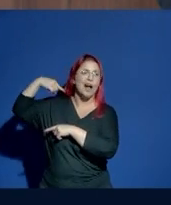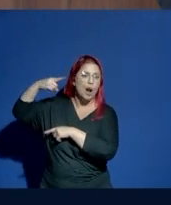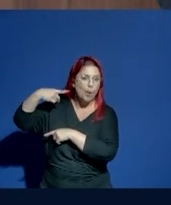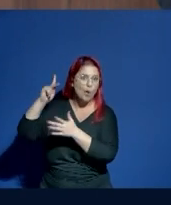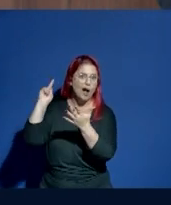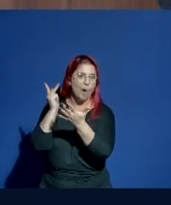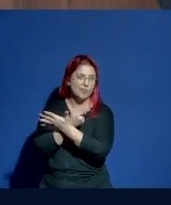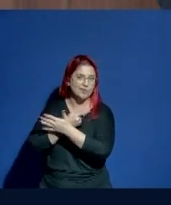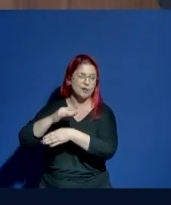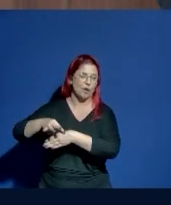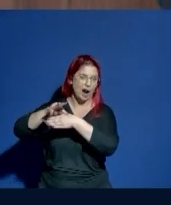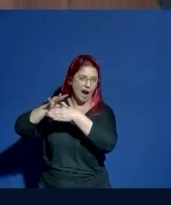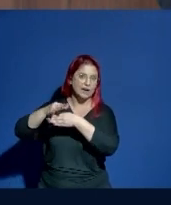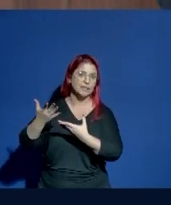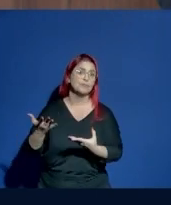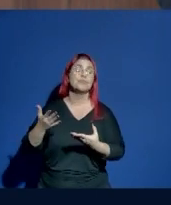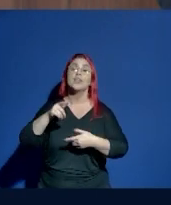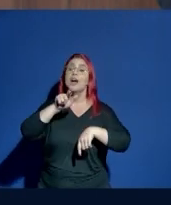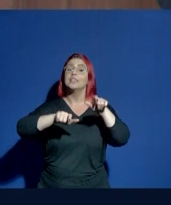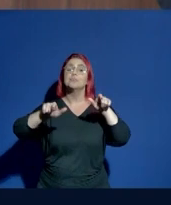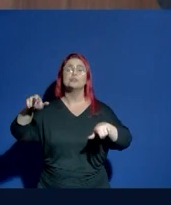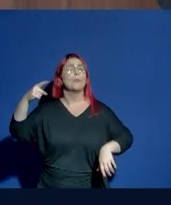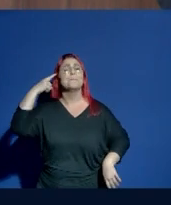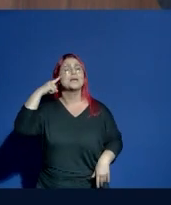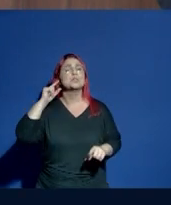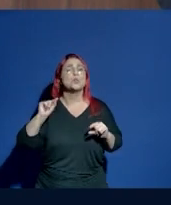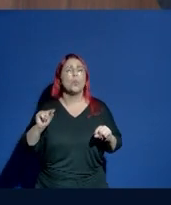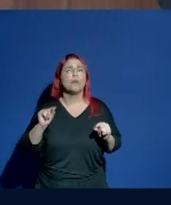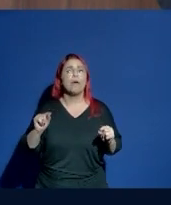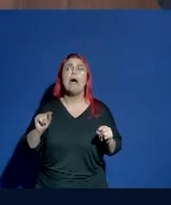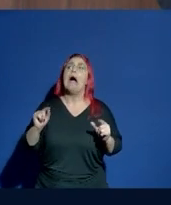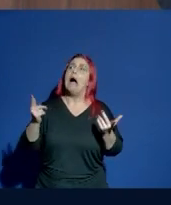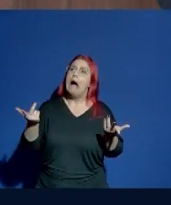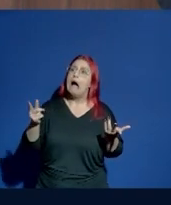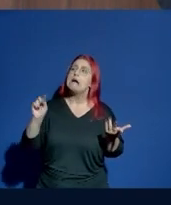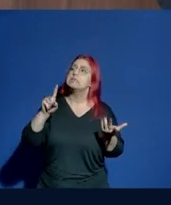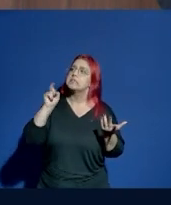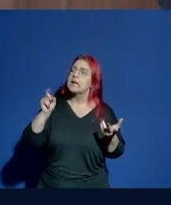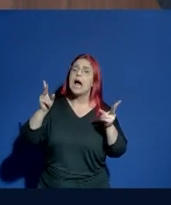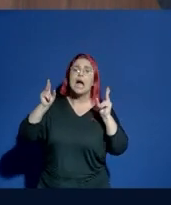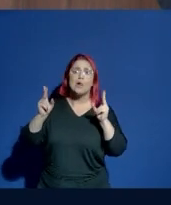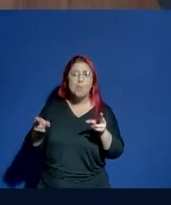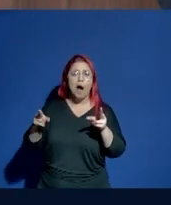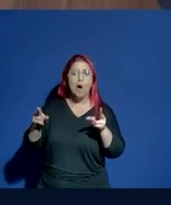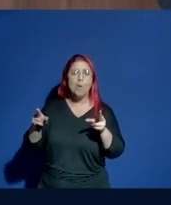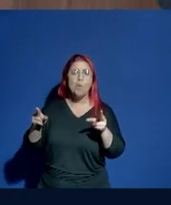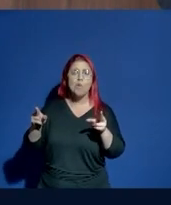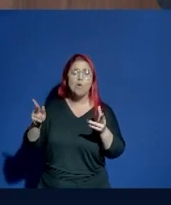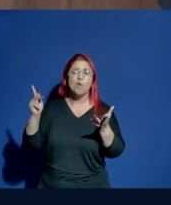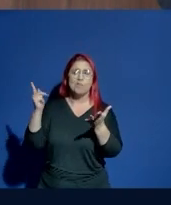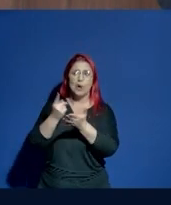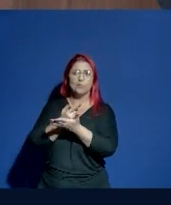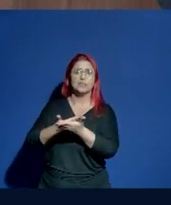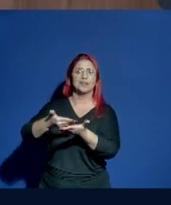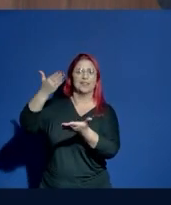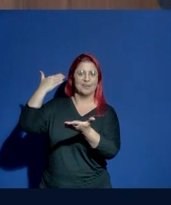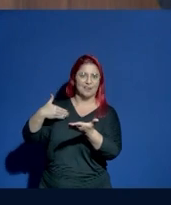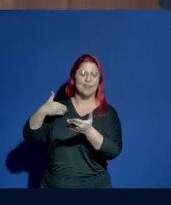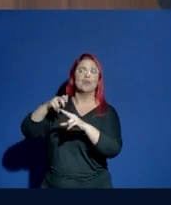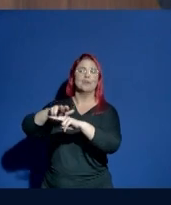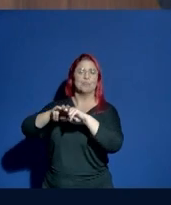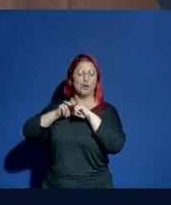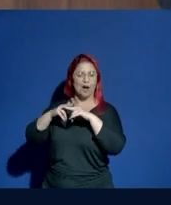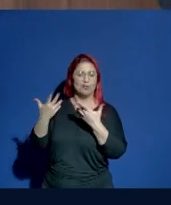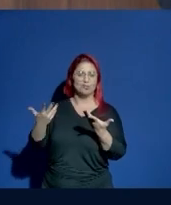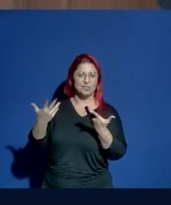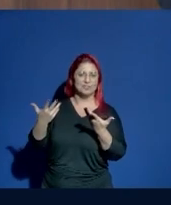todos tiveram a impressão de que existiria uma repetição do que aconteceu em 2022, com uma demanda